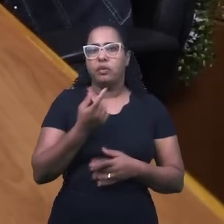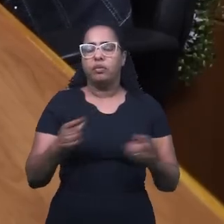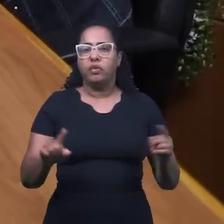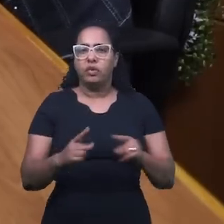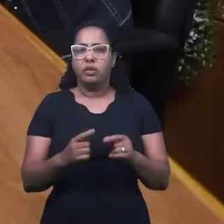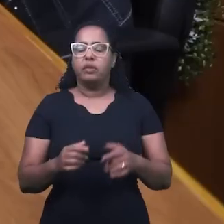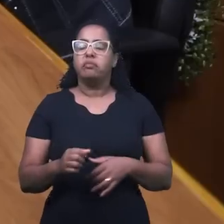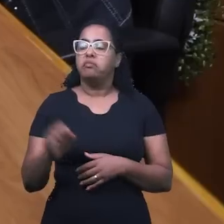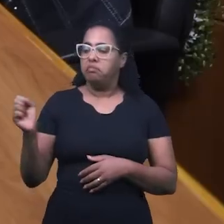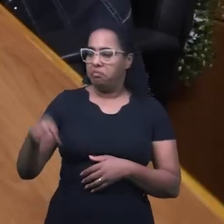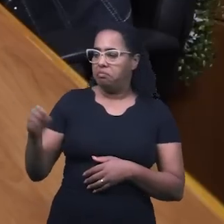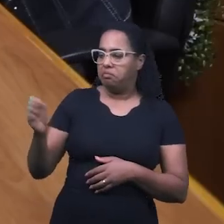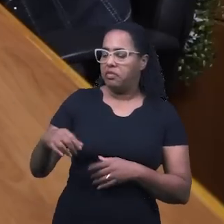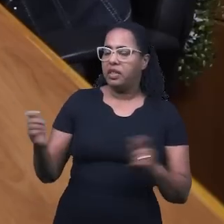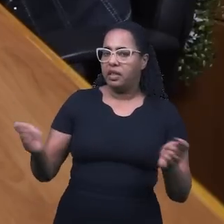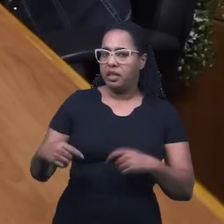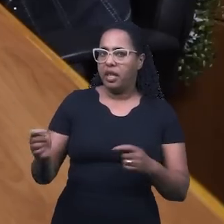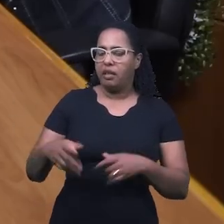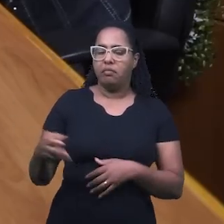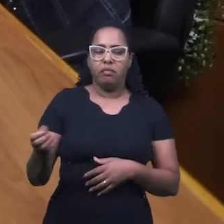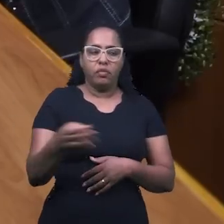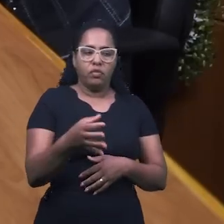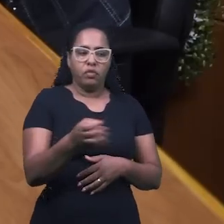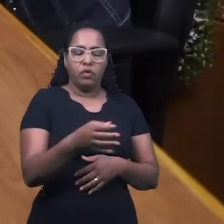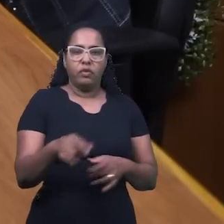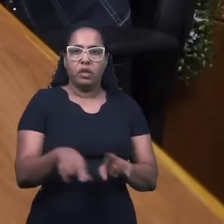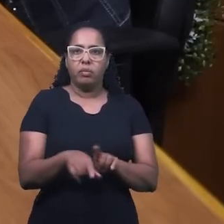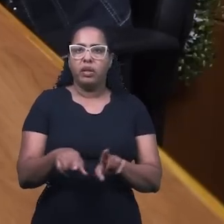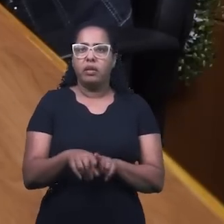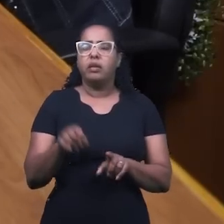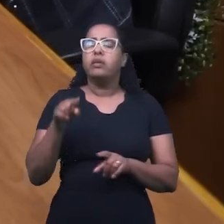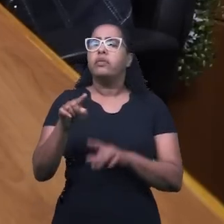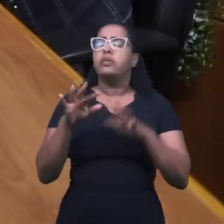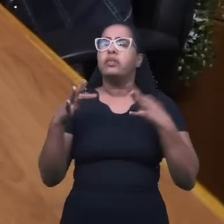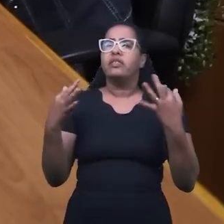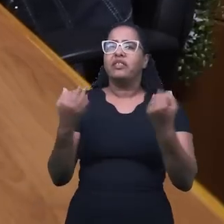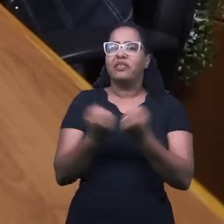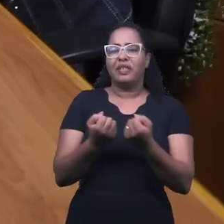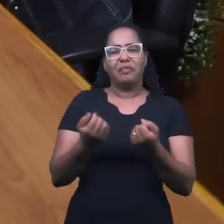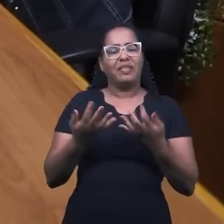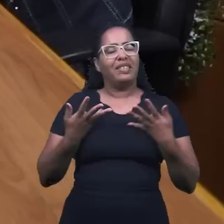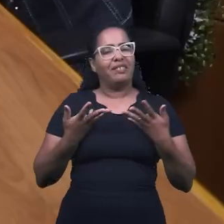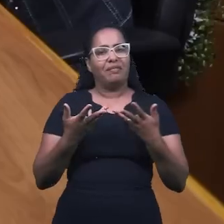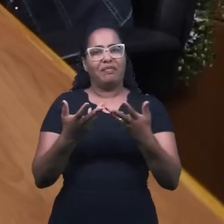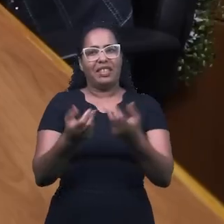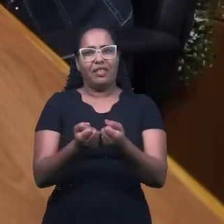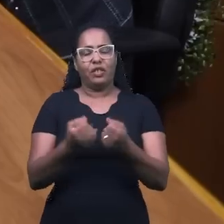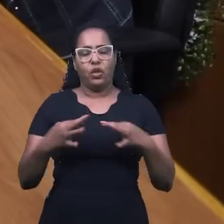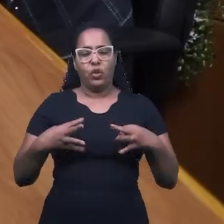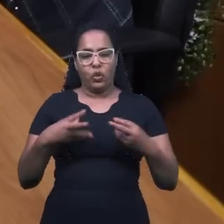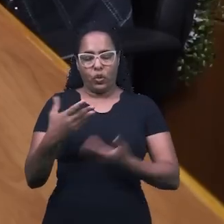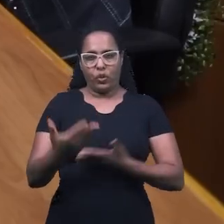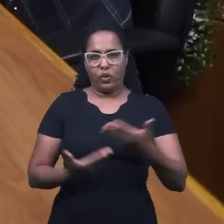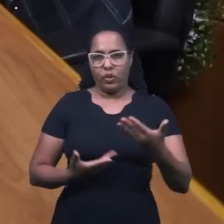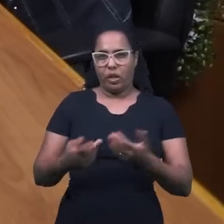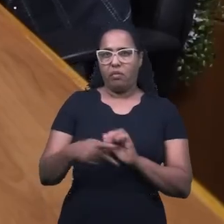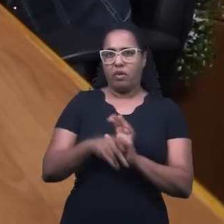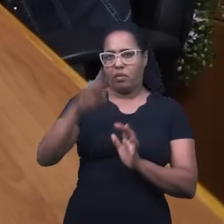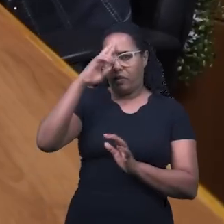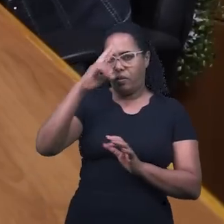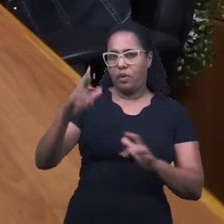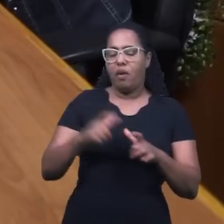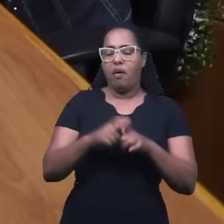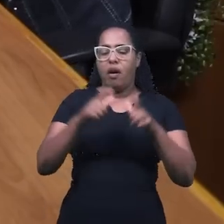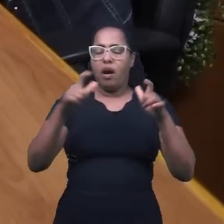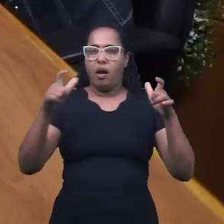também. Muito lindo, muito lindo. Muito. E inovador também, né? Sim. Você tem uma família que é uma graça, né? Todos eles